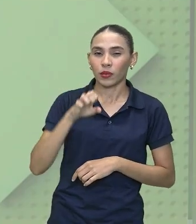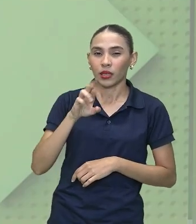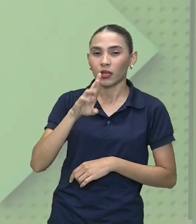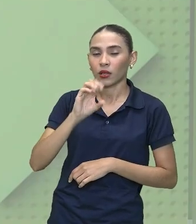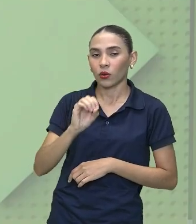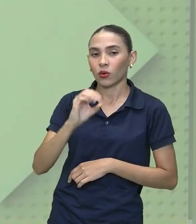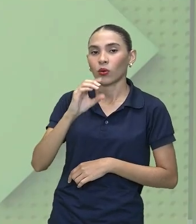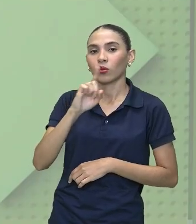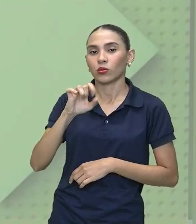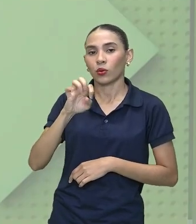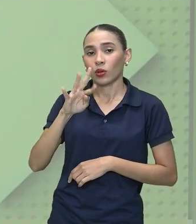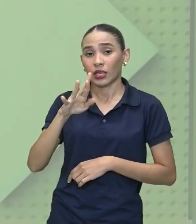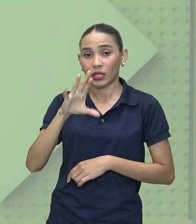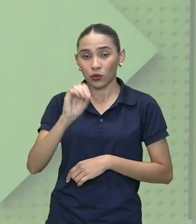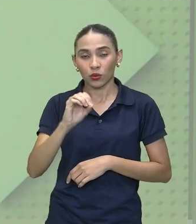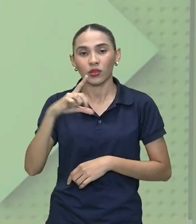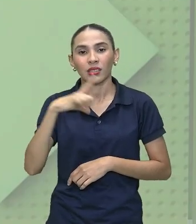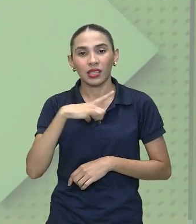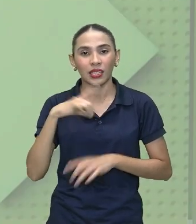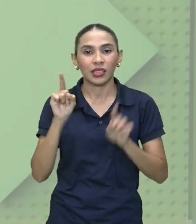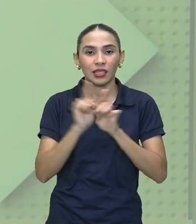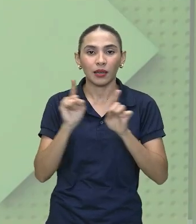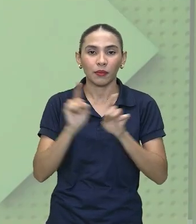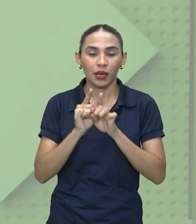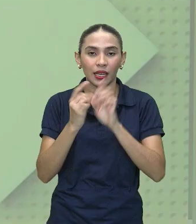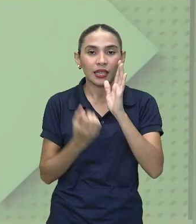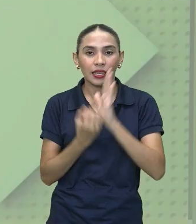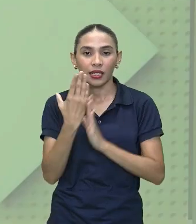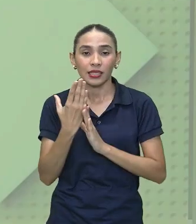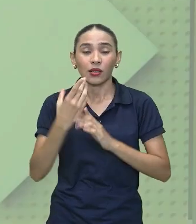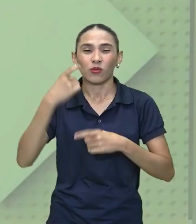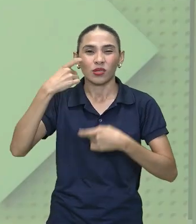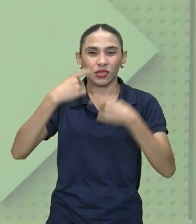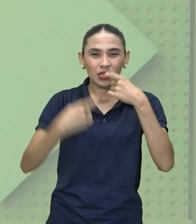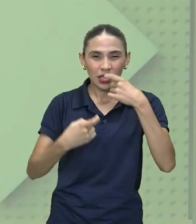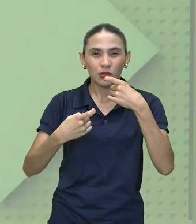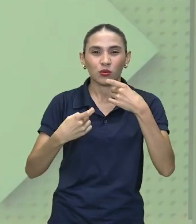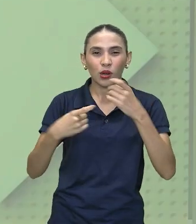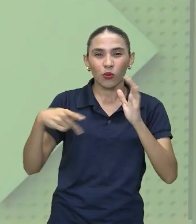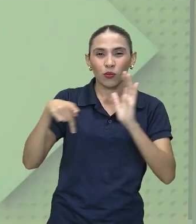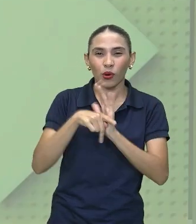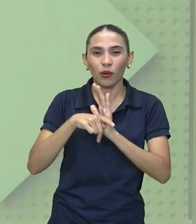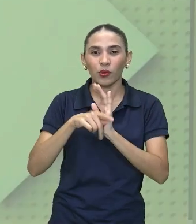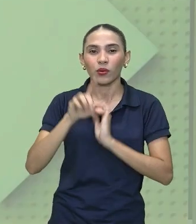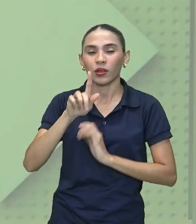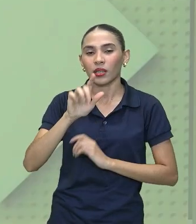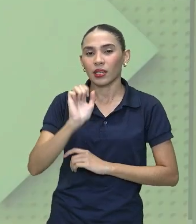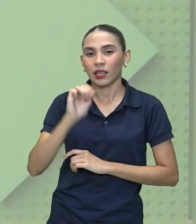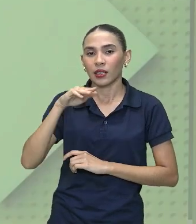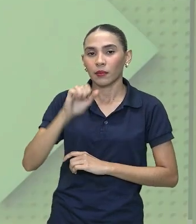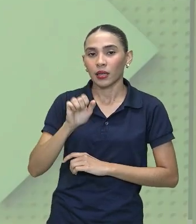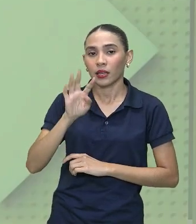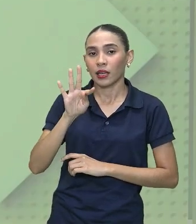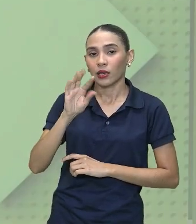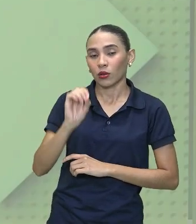temos aí a formação da parte sexual, dos gametócitos, né? Que vão